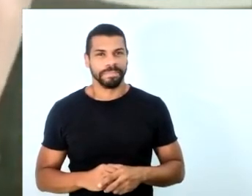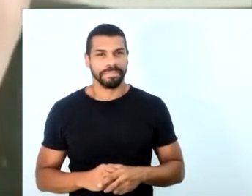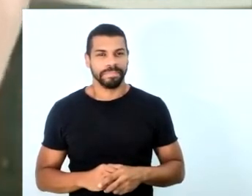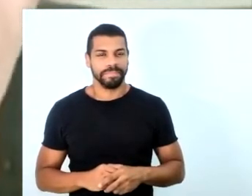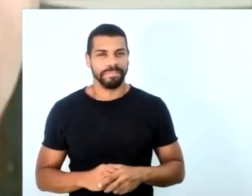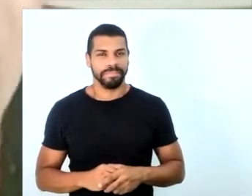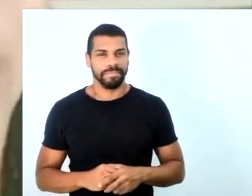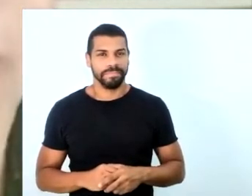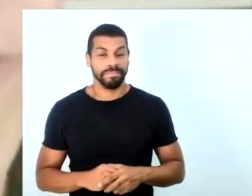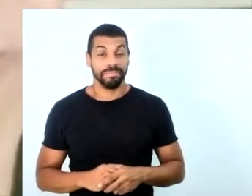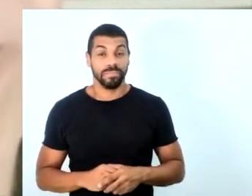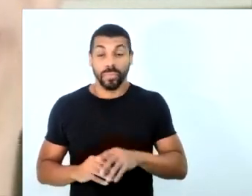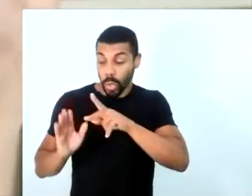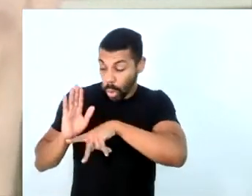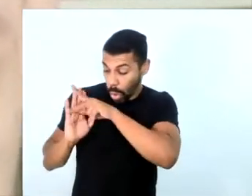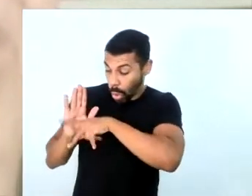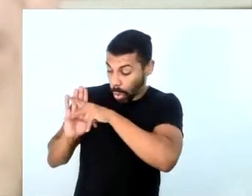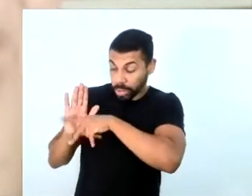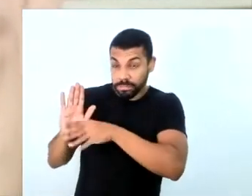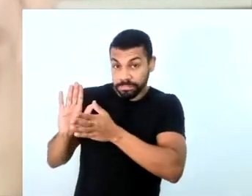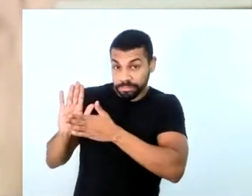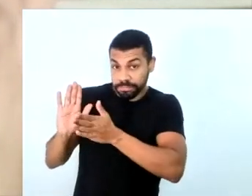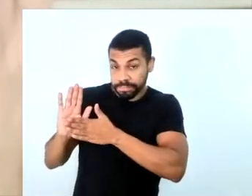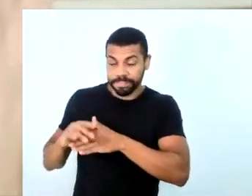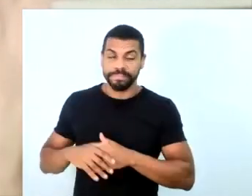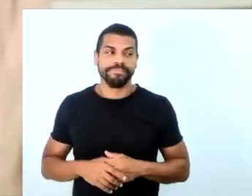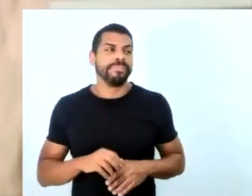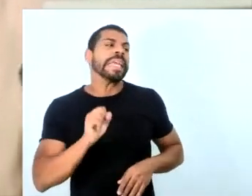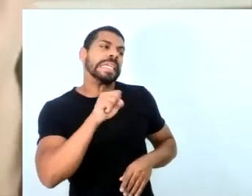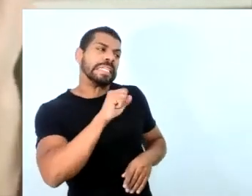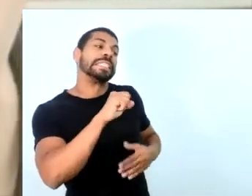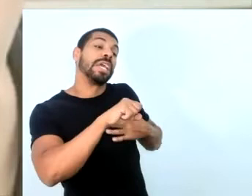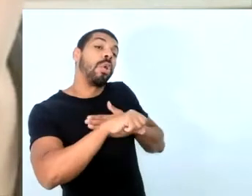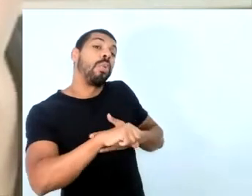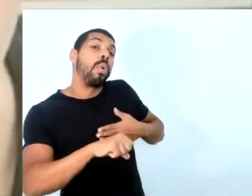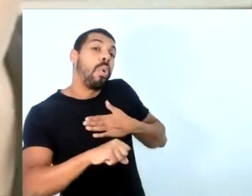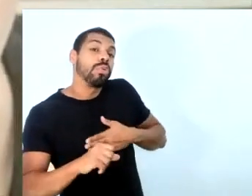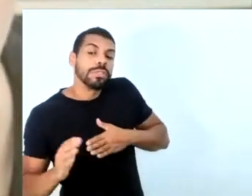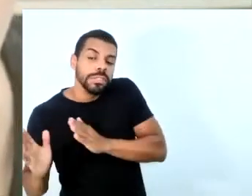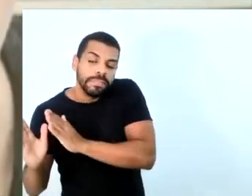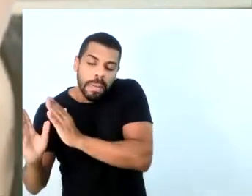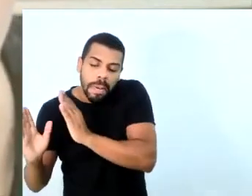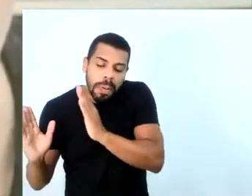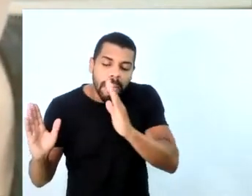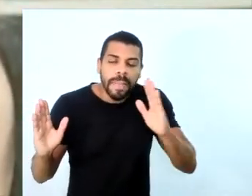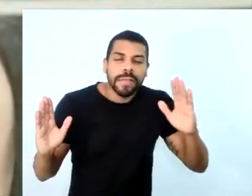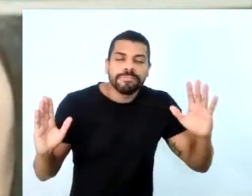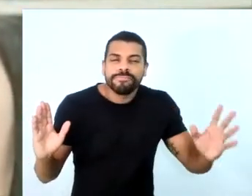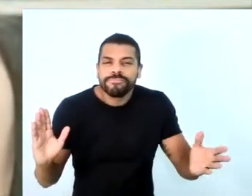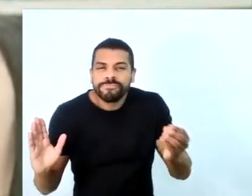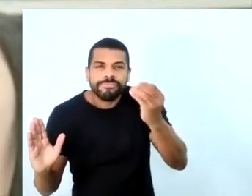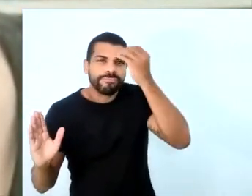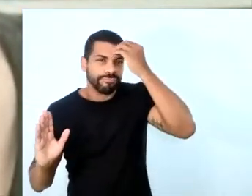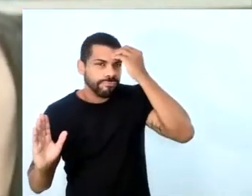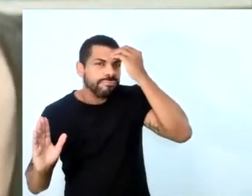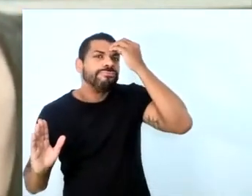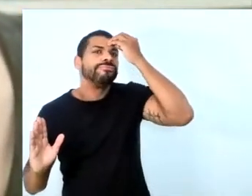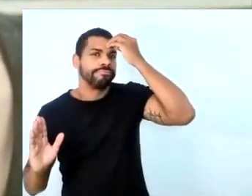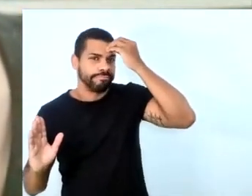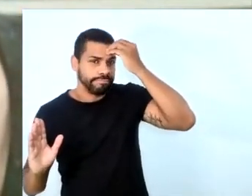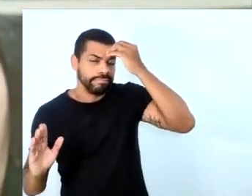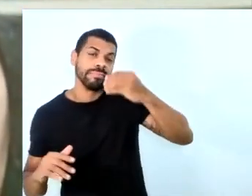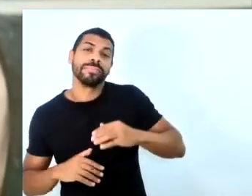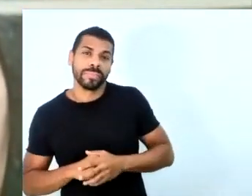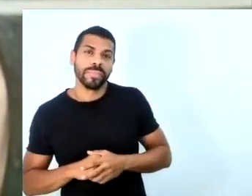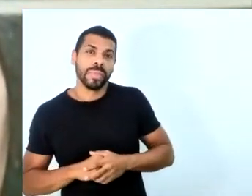quando isso é proposto? Eu gosto de entender o processo. Eu gosto de entender o processo. Eu gosto de ir no set. No